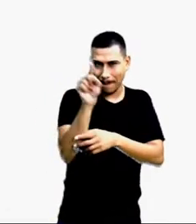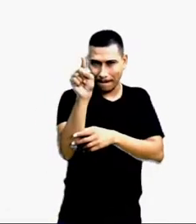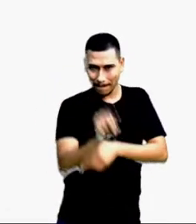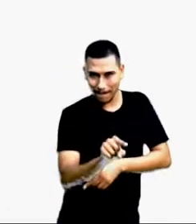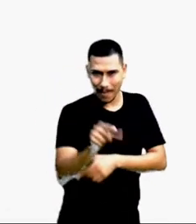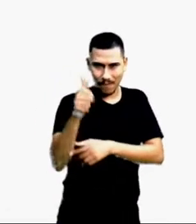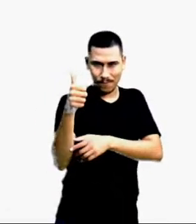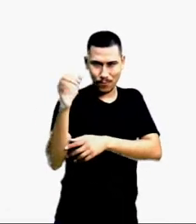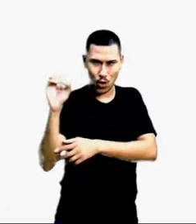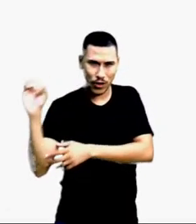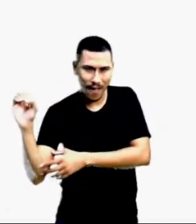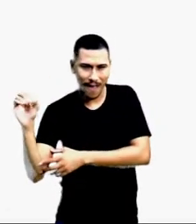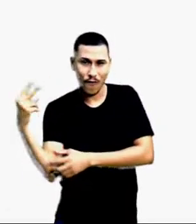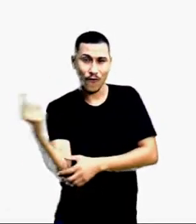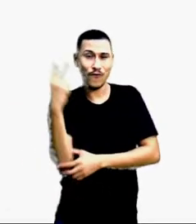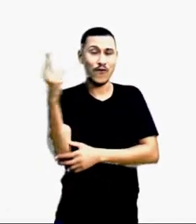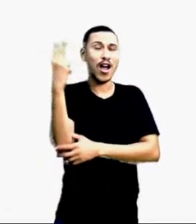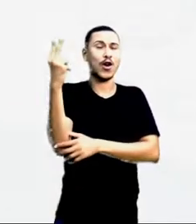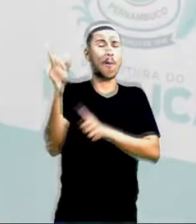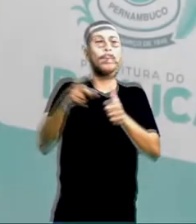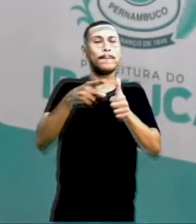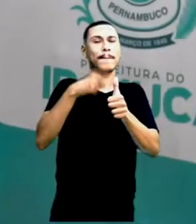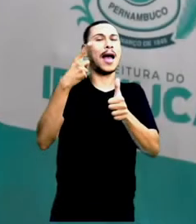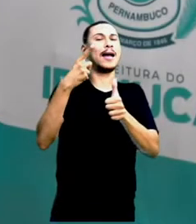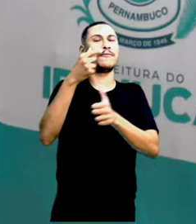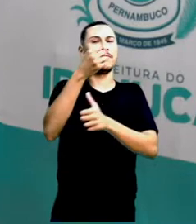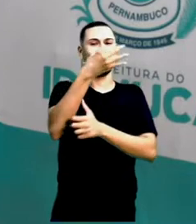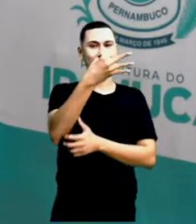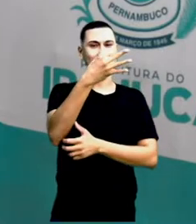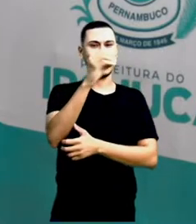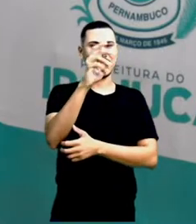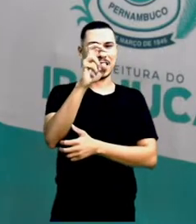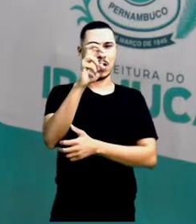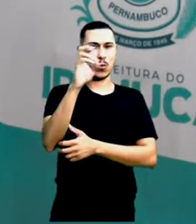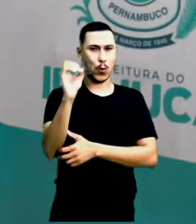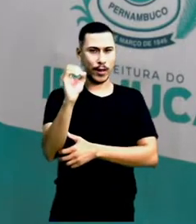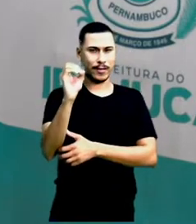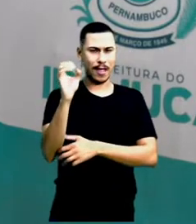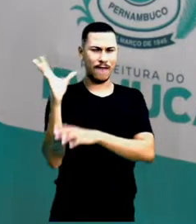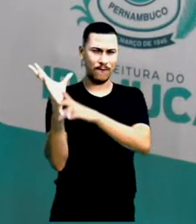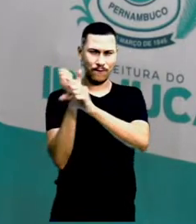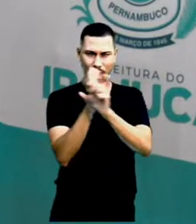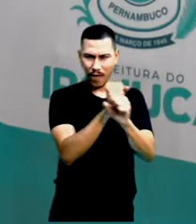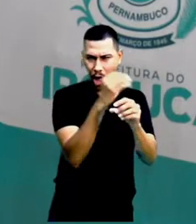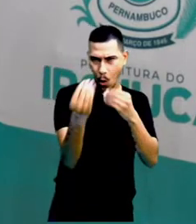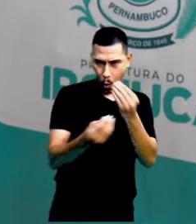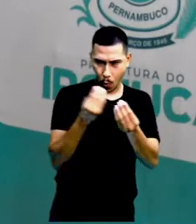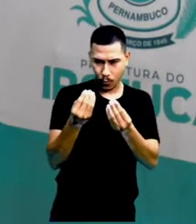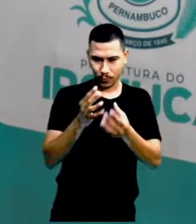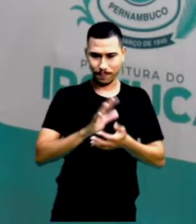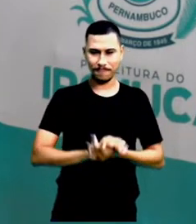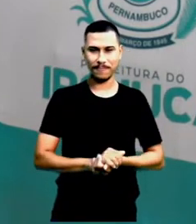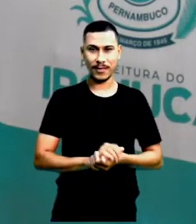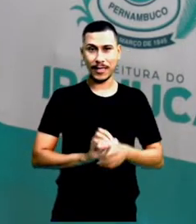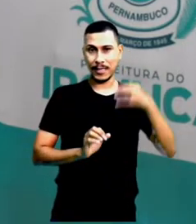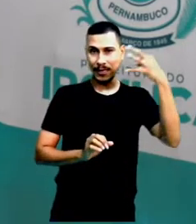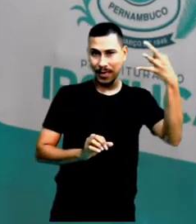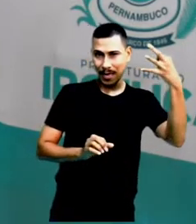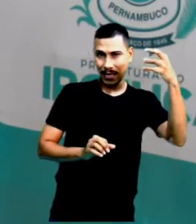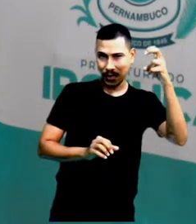valor principal seria o 350 então para calcular calcularemos assim